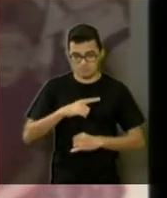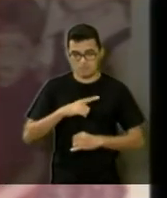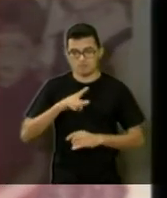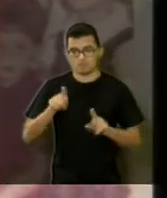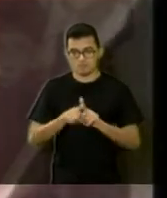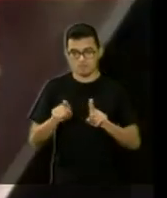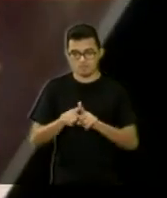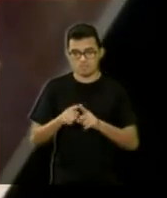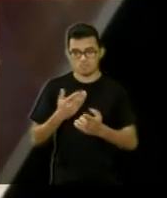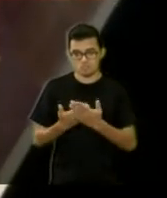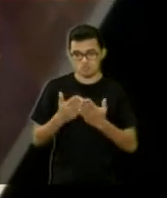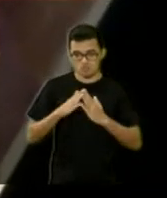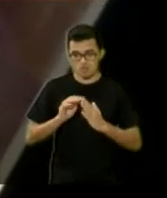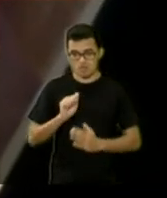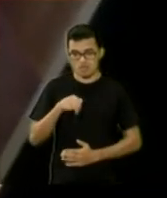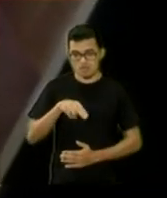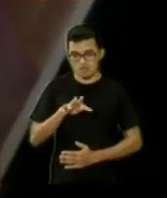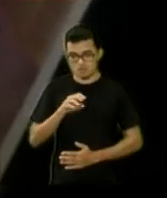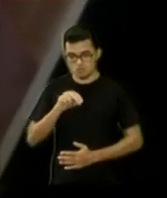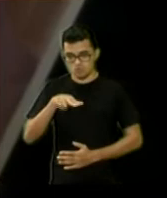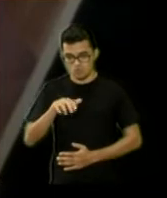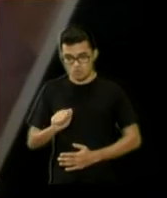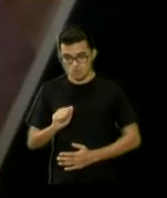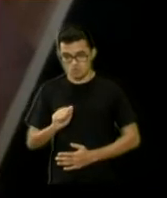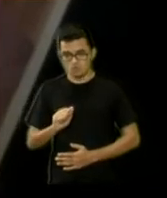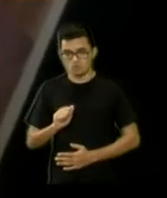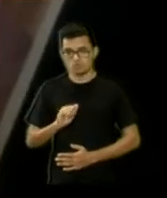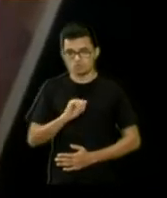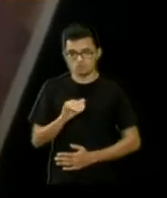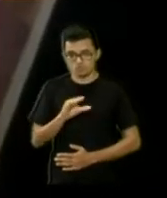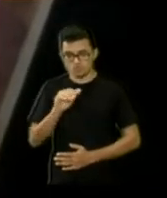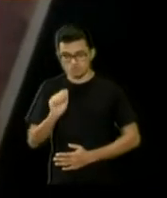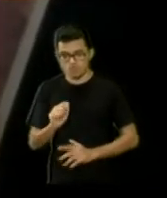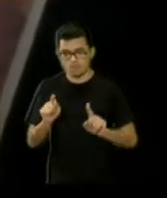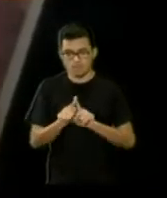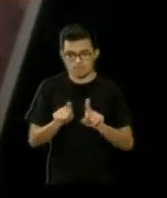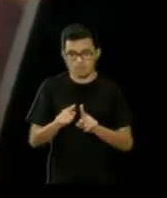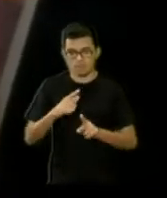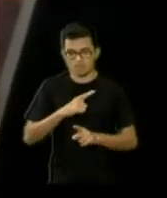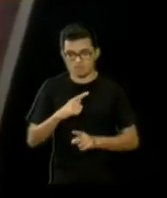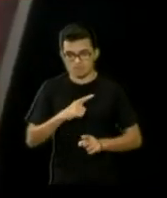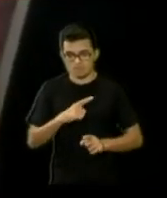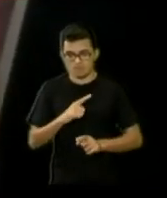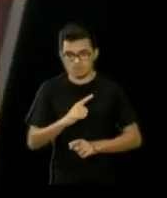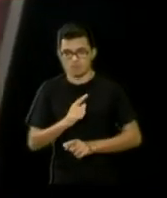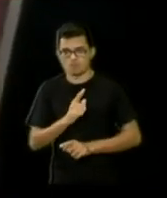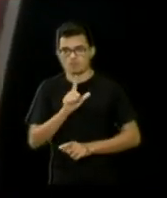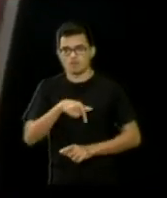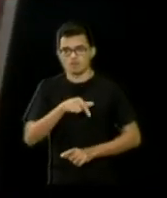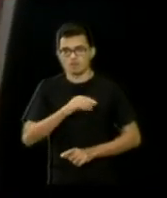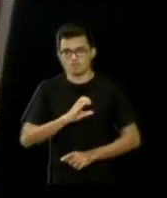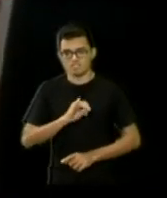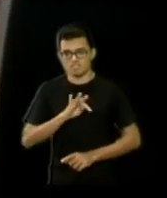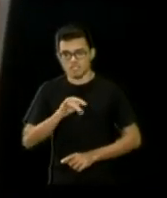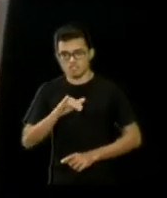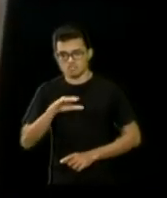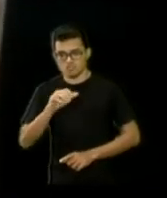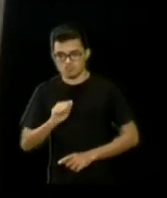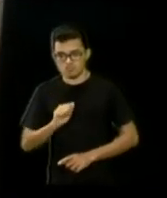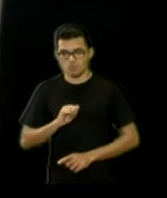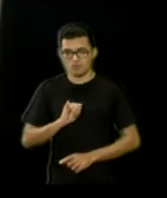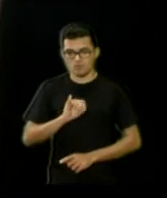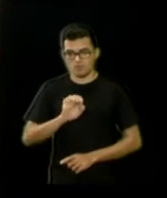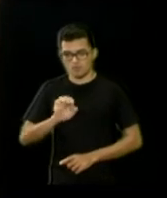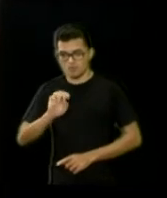escola Antônio Joaquim de Carvalho, Anjoca, e fez o científico no IEBA. Matriculou-se na Escola de Belas Artes